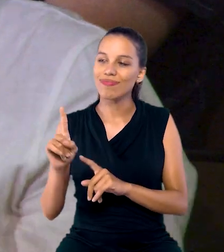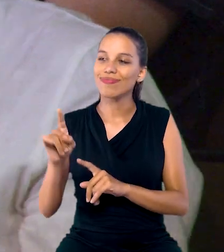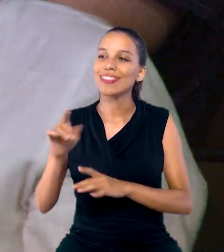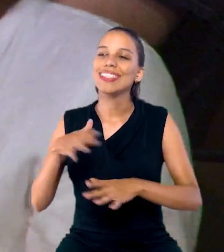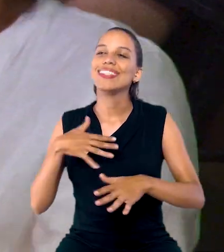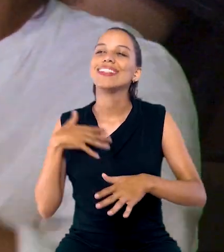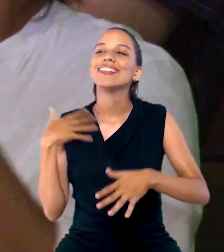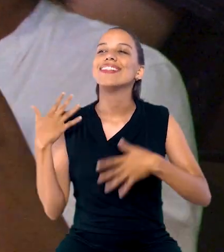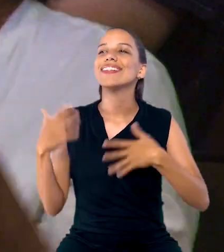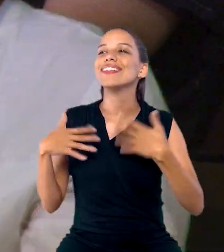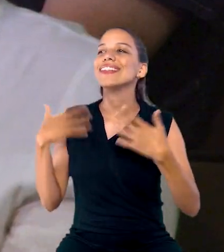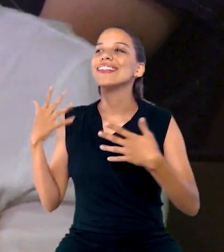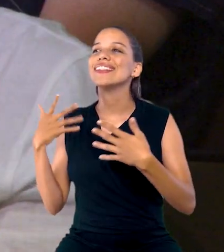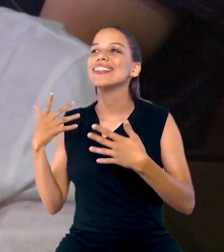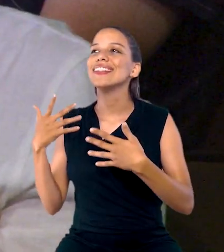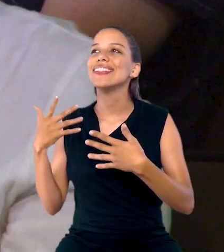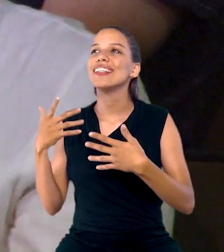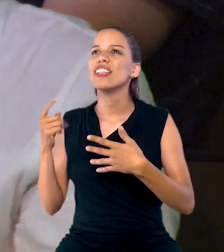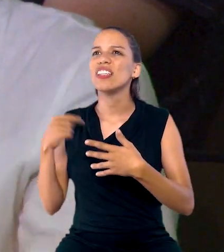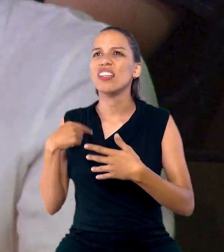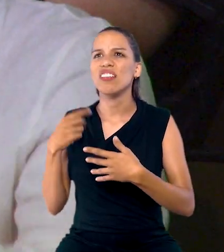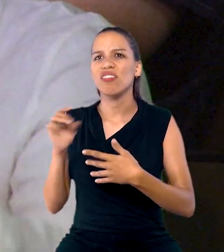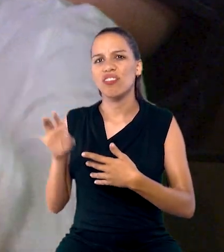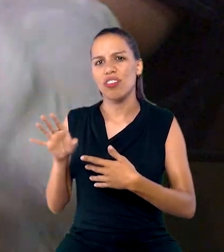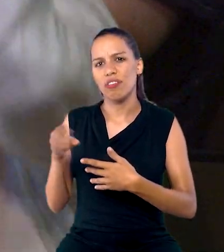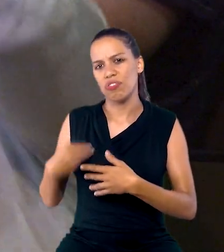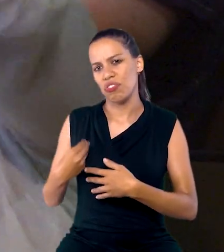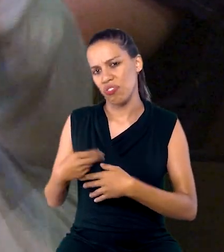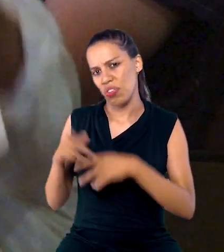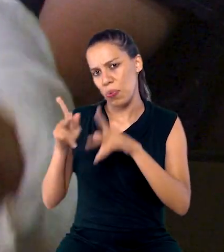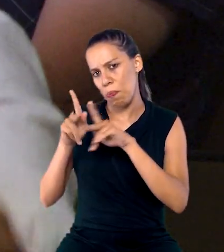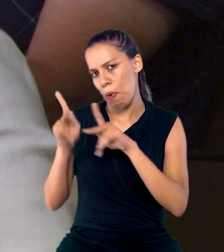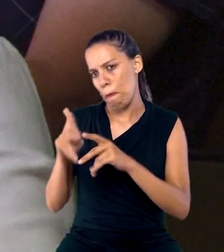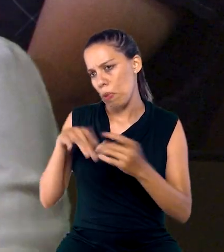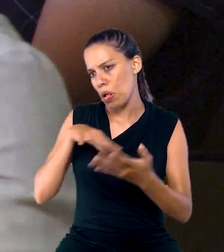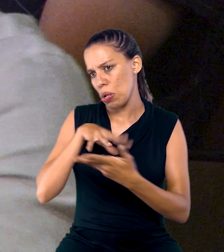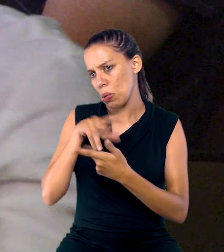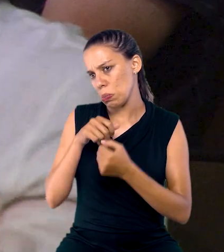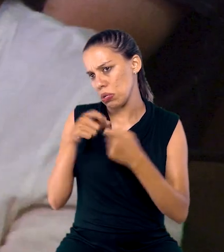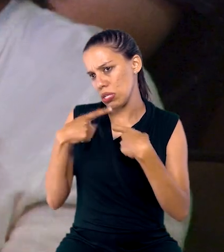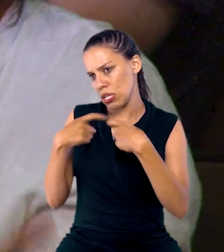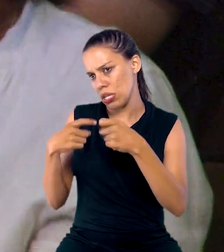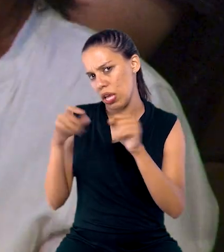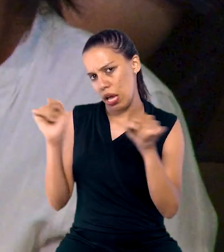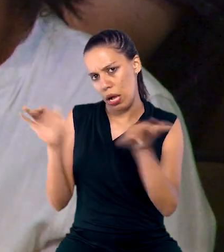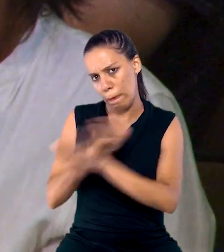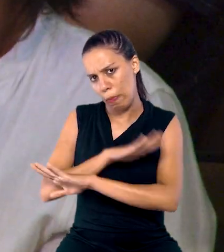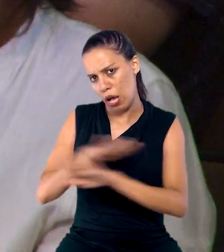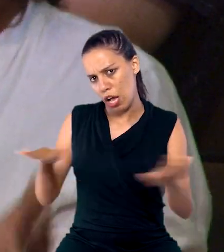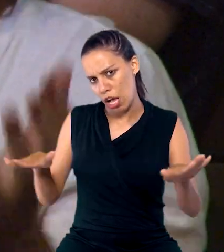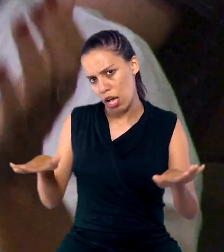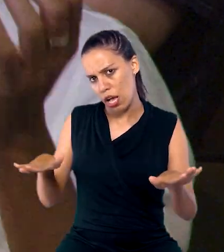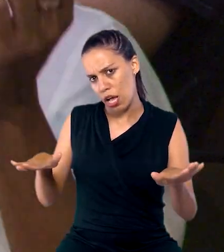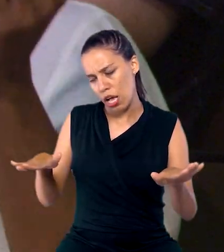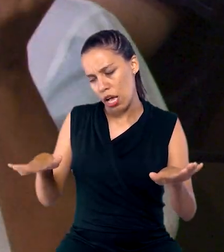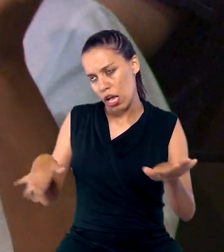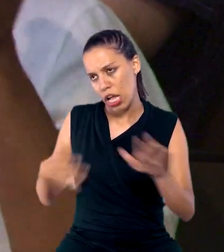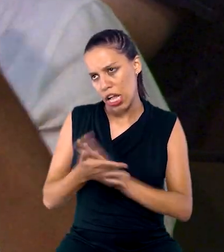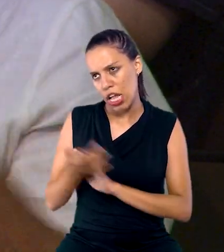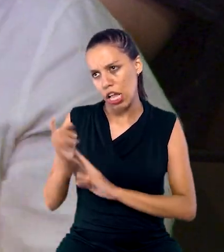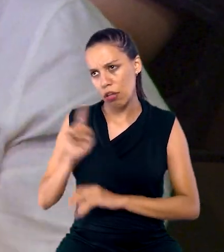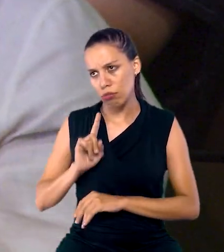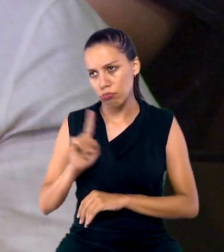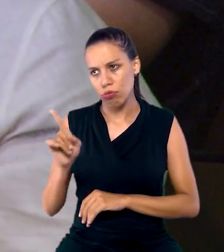eu ficar naquele mergulho na alegria que eu vou estar colaborando para a paz universal e o fim da guerra. Não vou. Então,